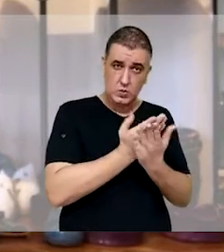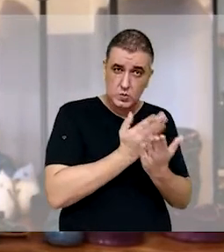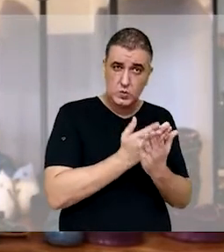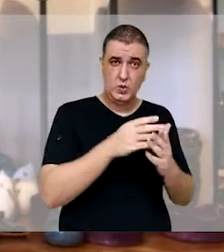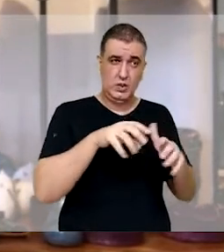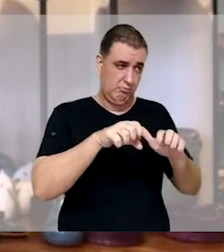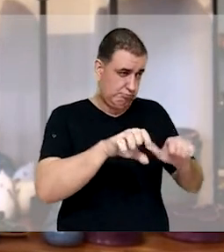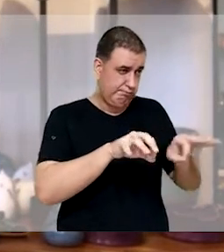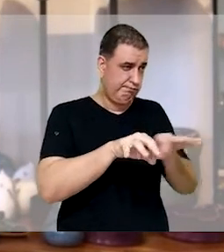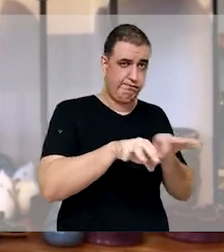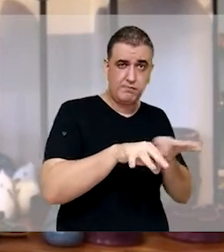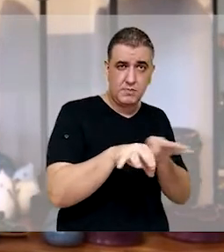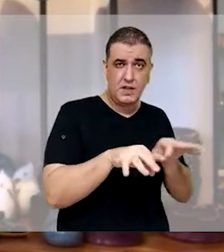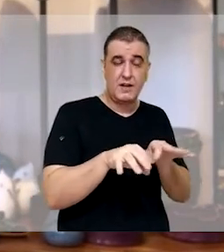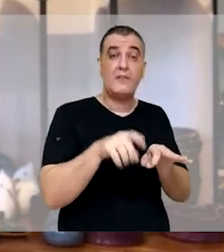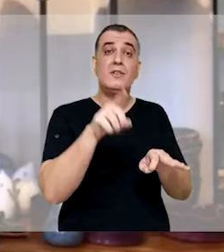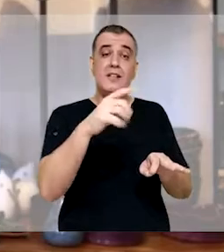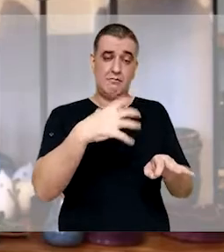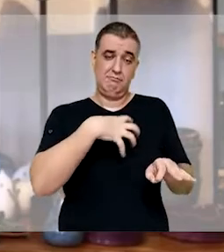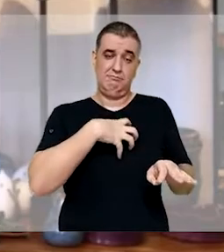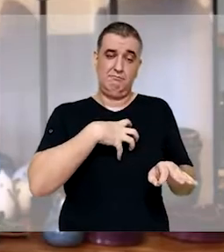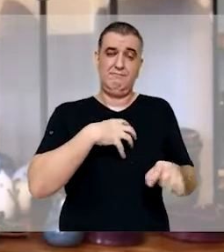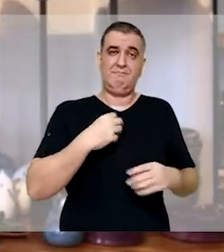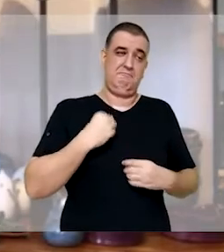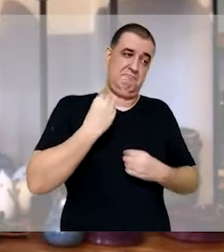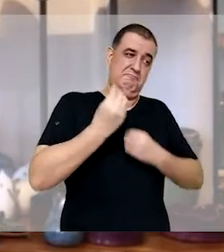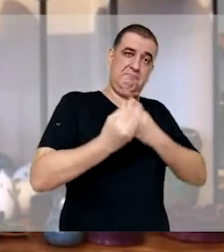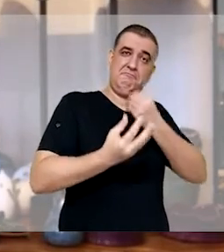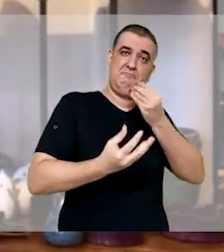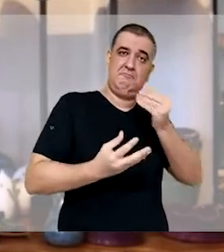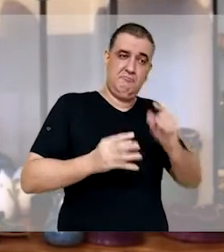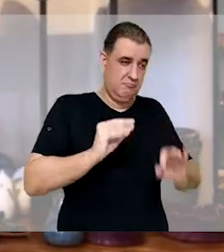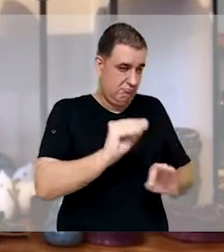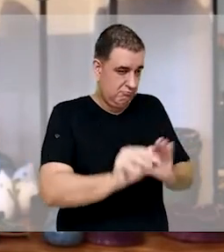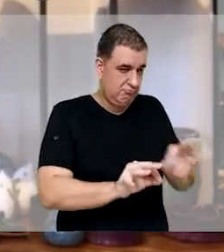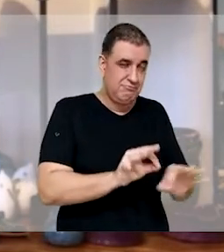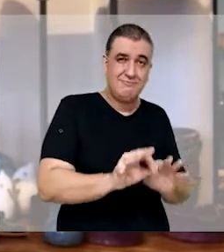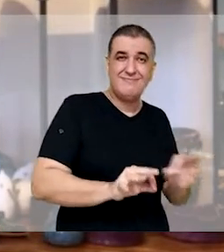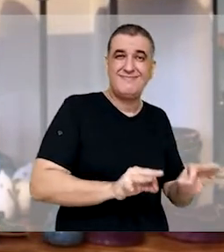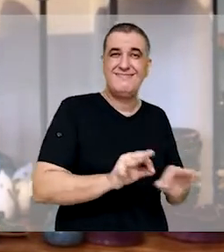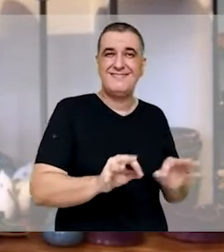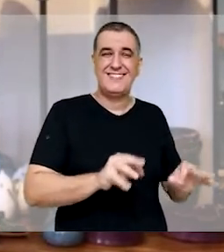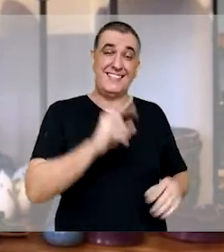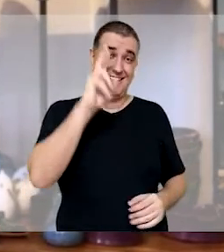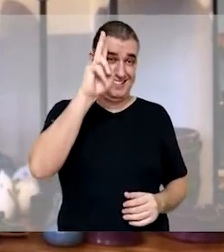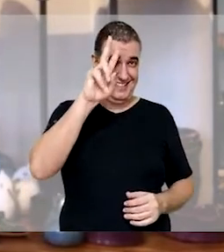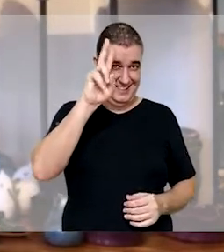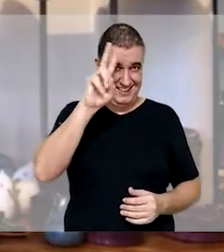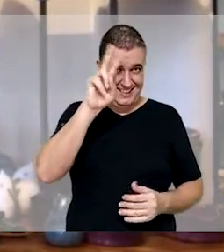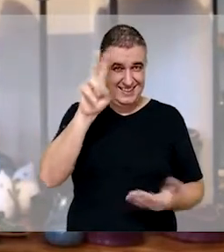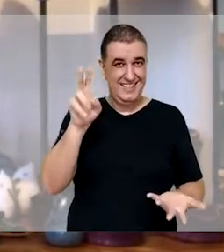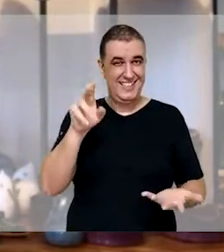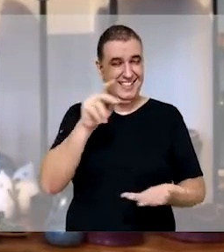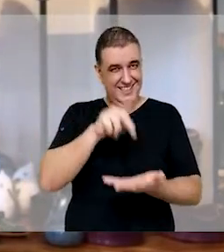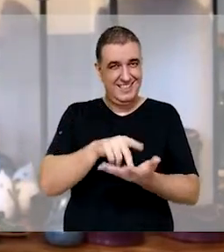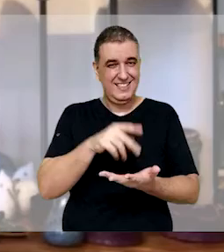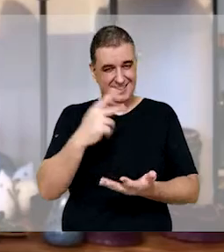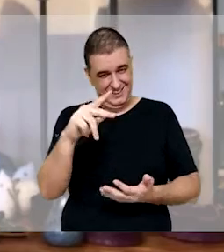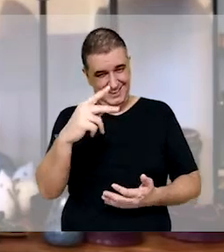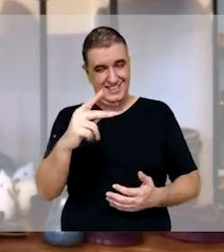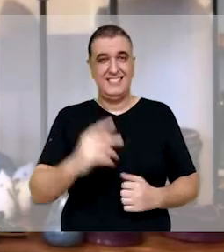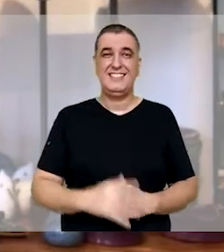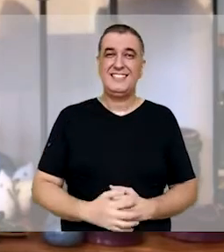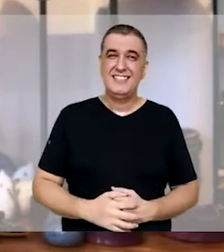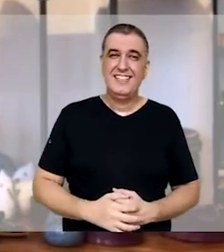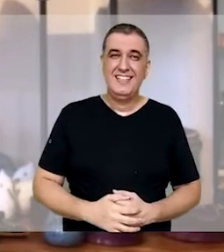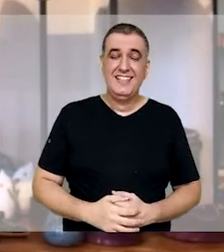ajudam a gente a expressar um pouco do nosso interior, né? E talvez construir uma história com esta